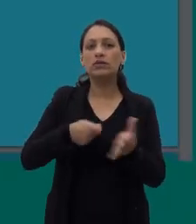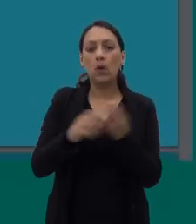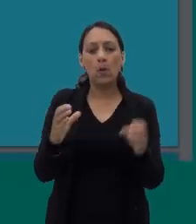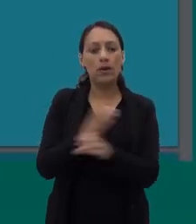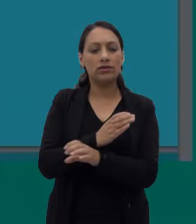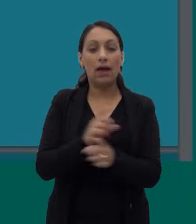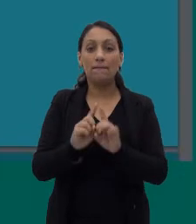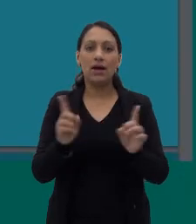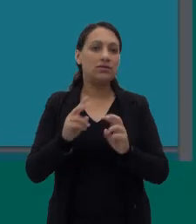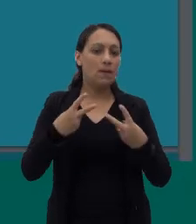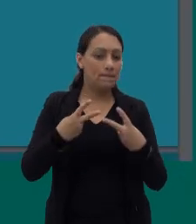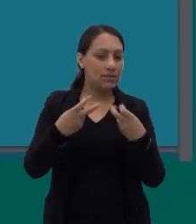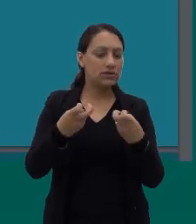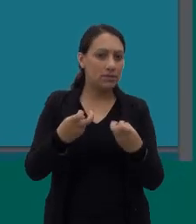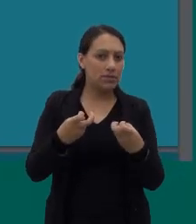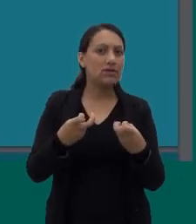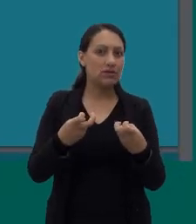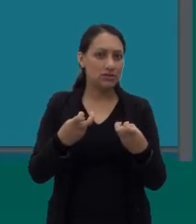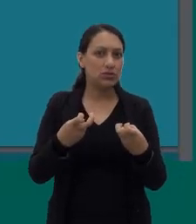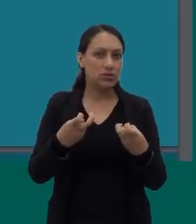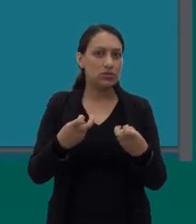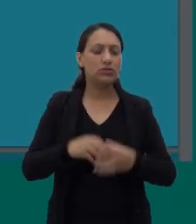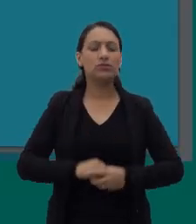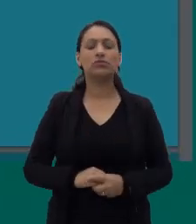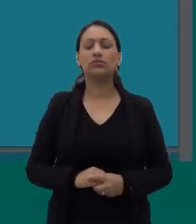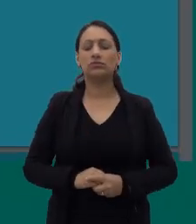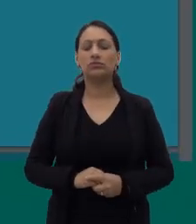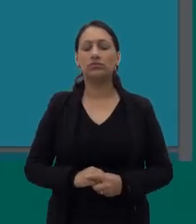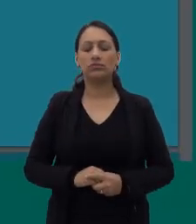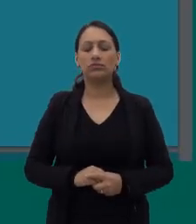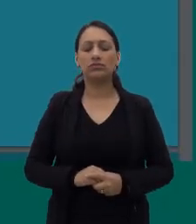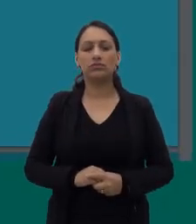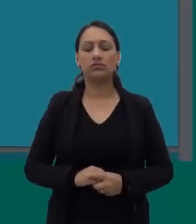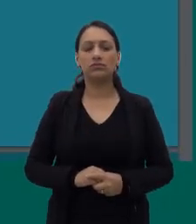ser visto, né, não ser falado.